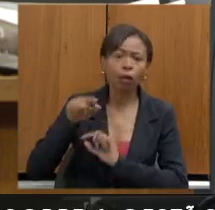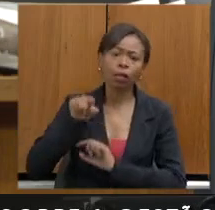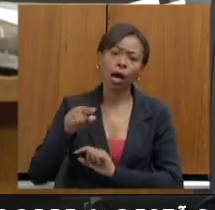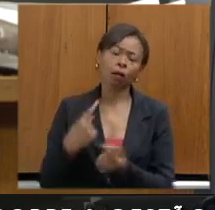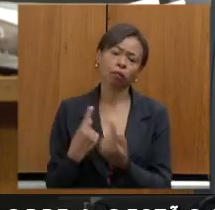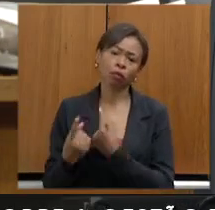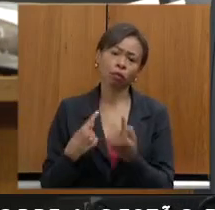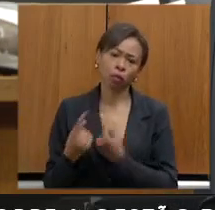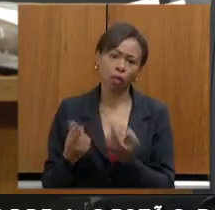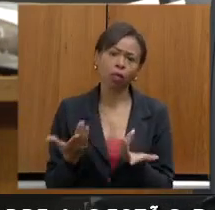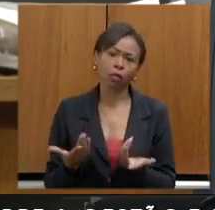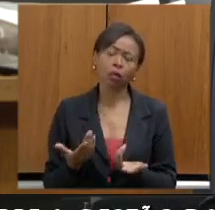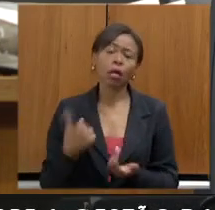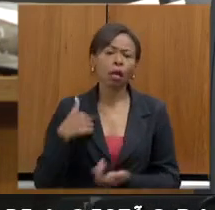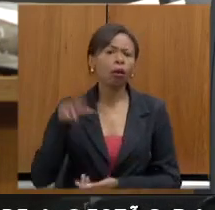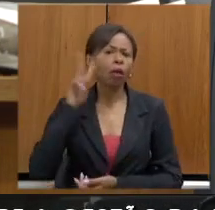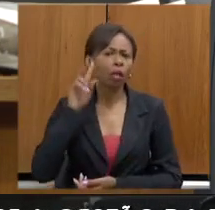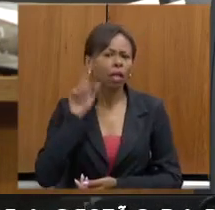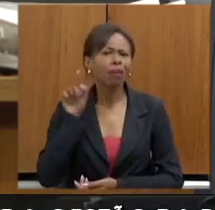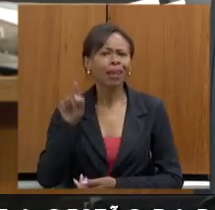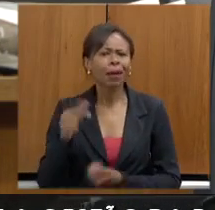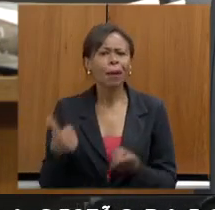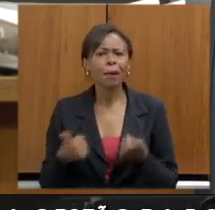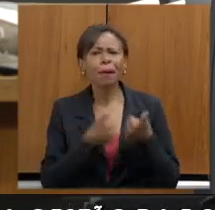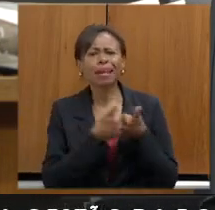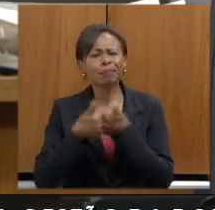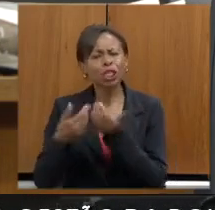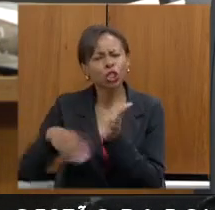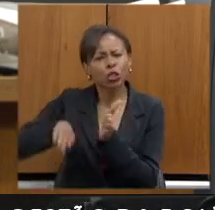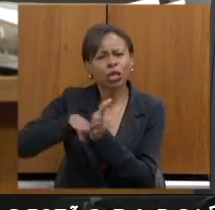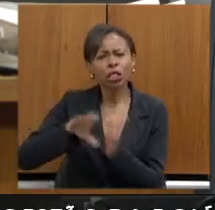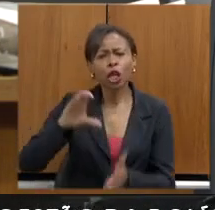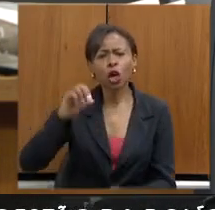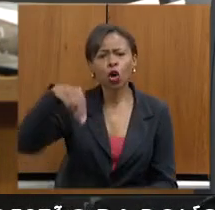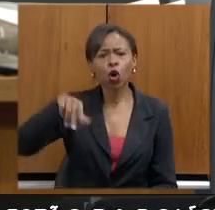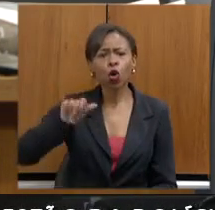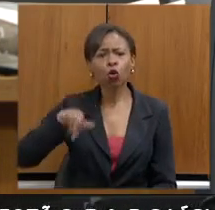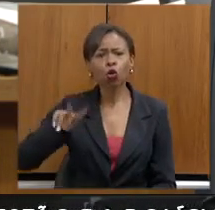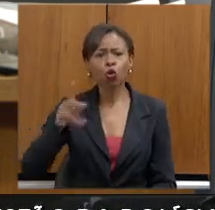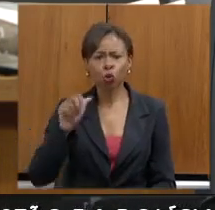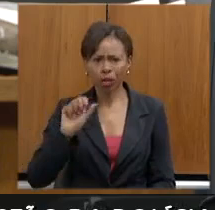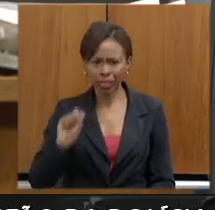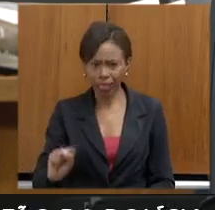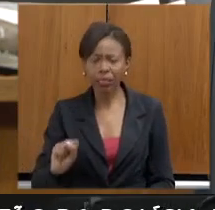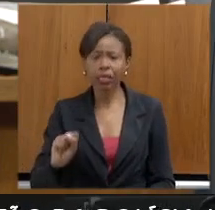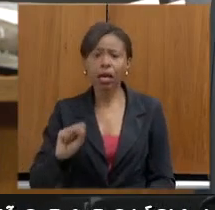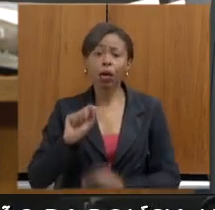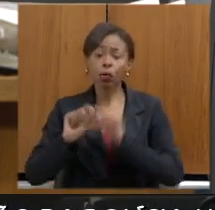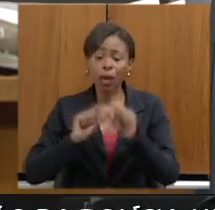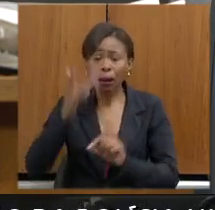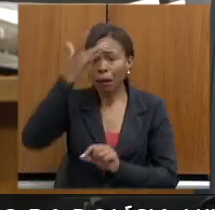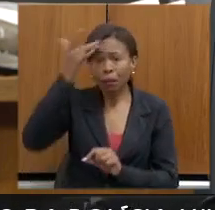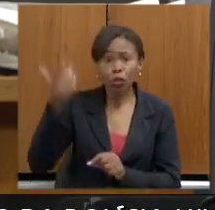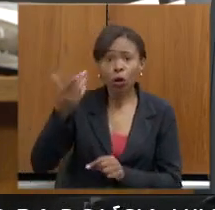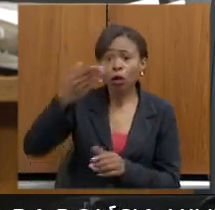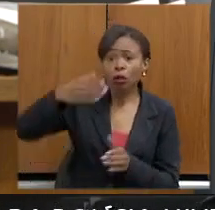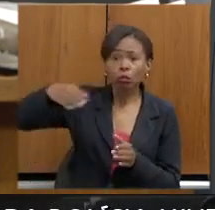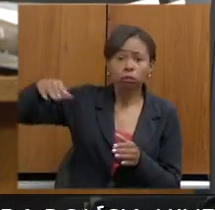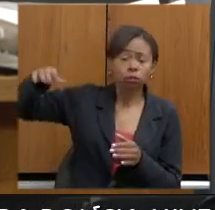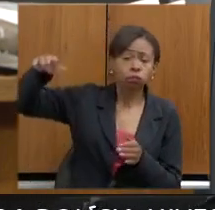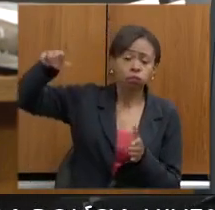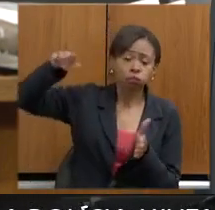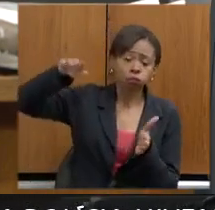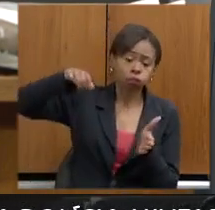chegando em Congonhas mas não tem jeito né Depois do cabra de ser de carreta 5 km faz a curva